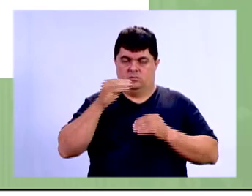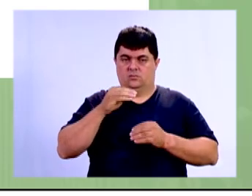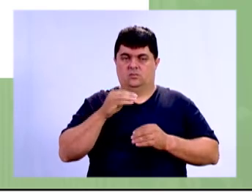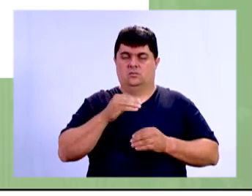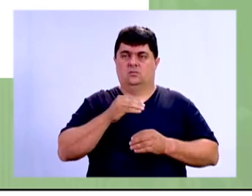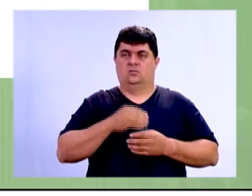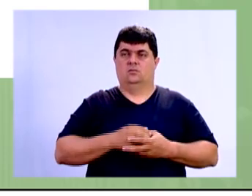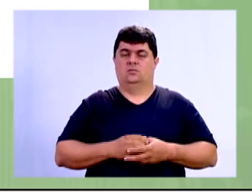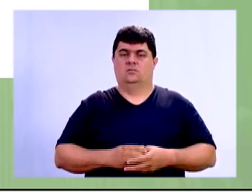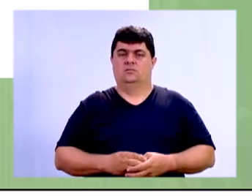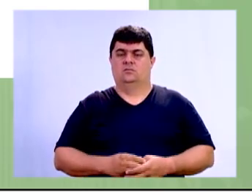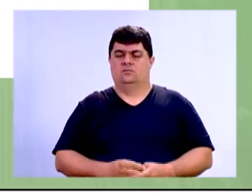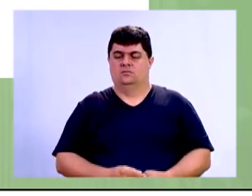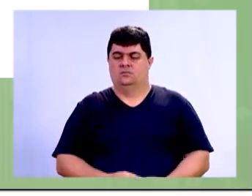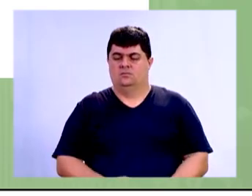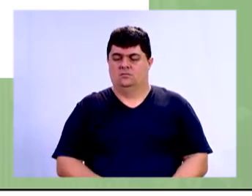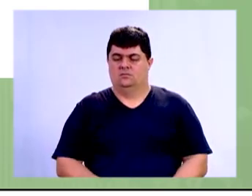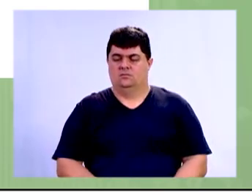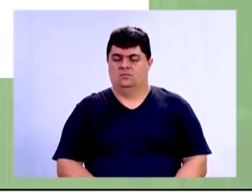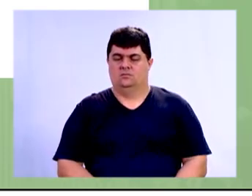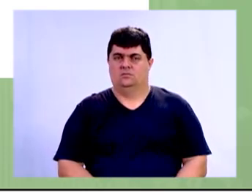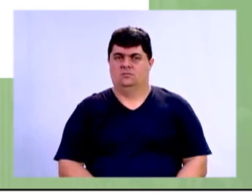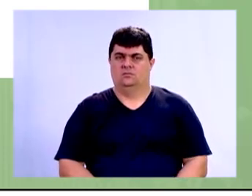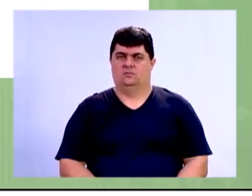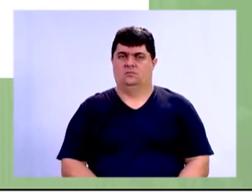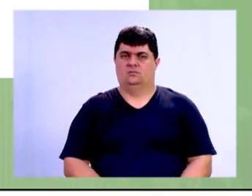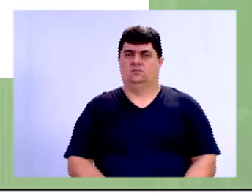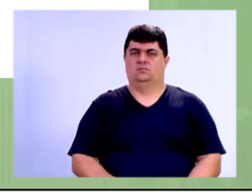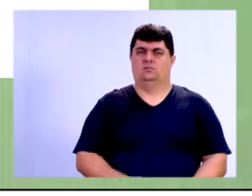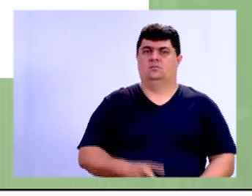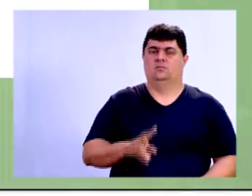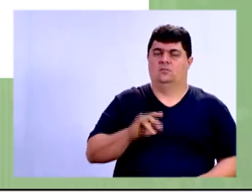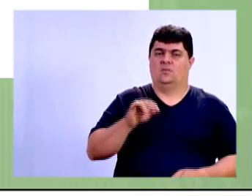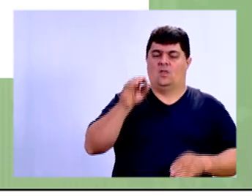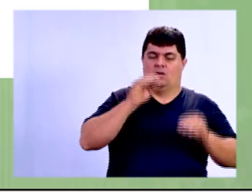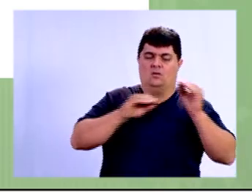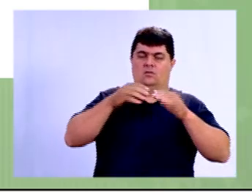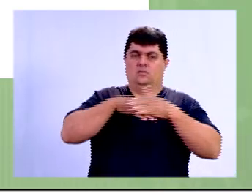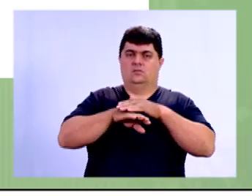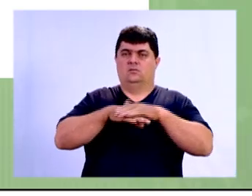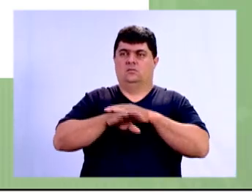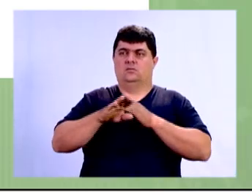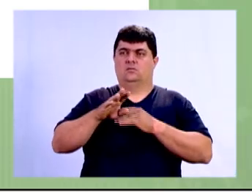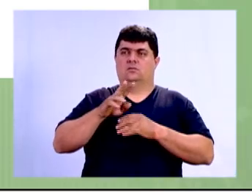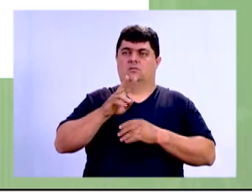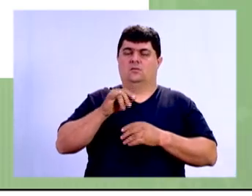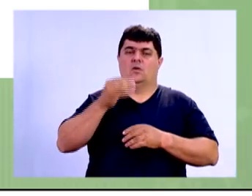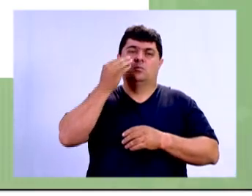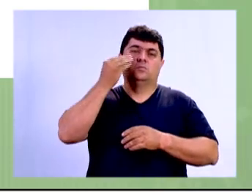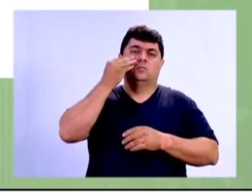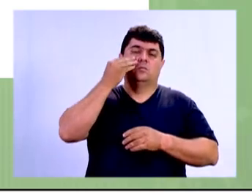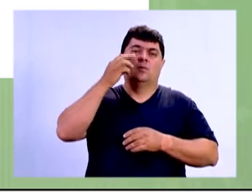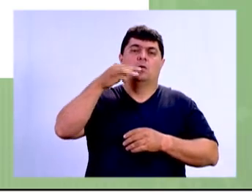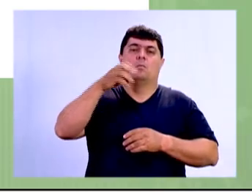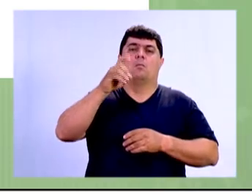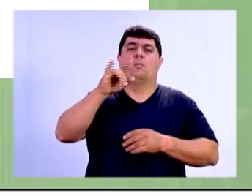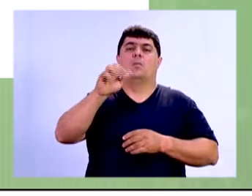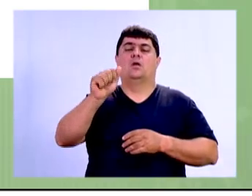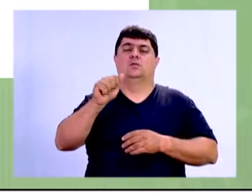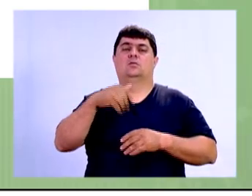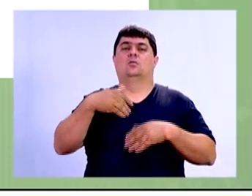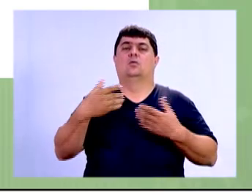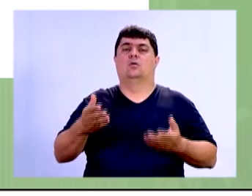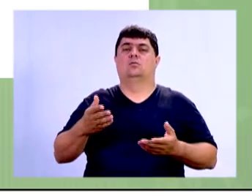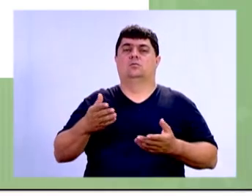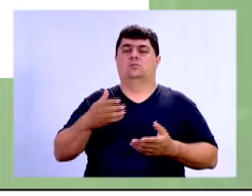informações. Aí depois, por exemplo, você armazena todas essas notas no vetor, você verifica qual foi a média da minha sala.